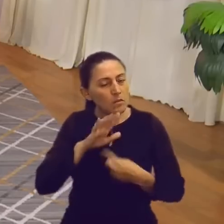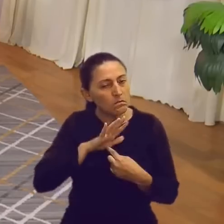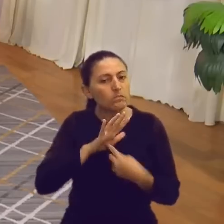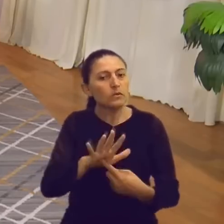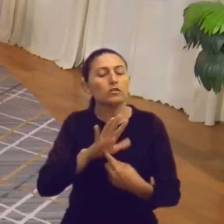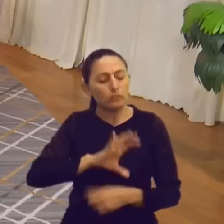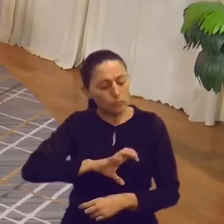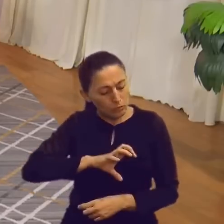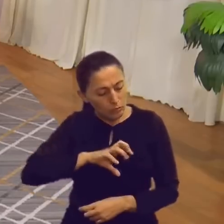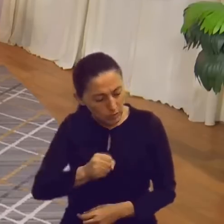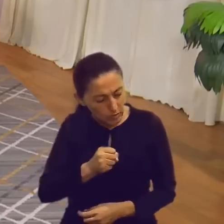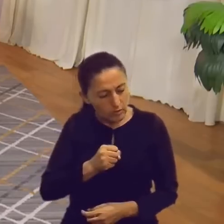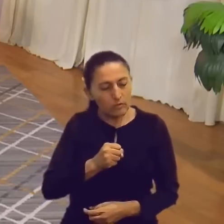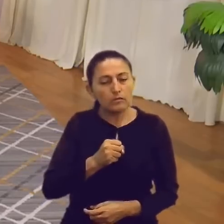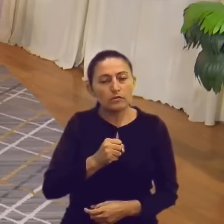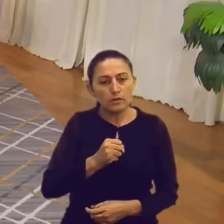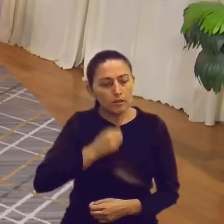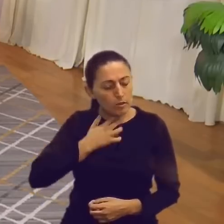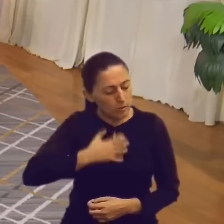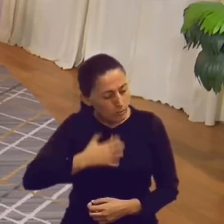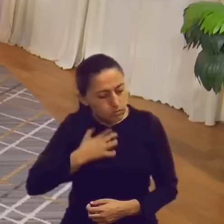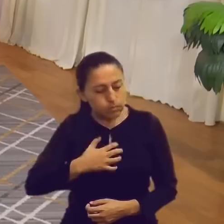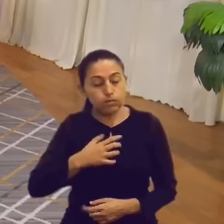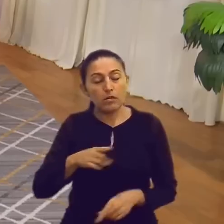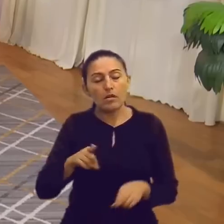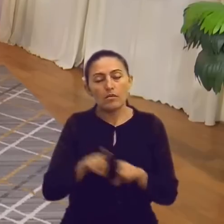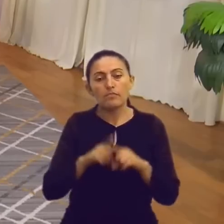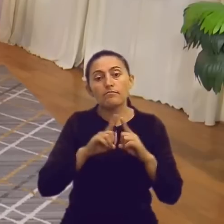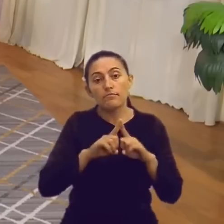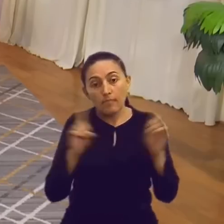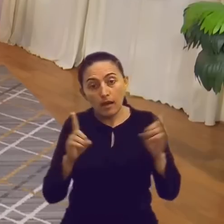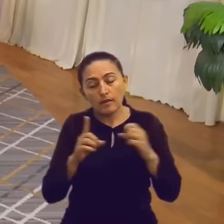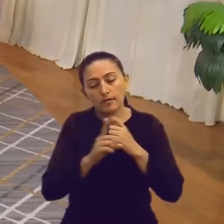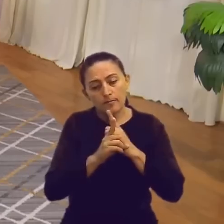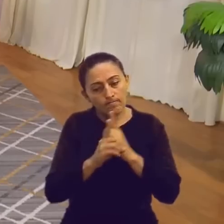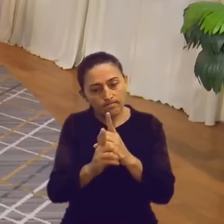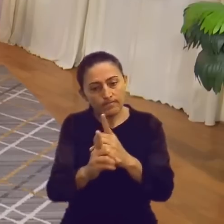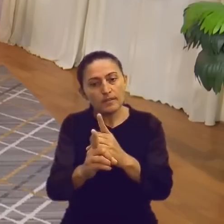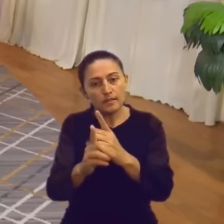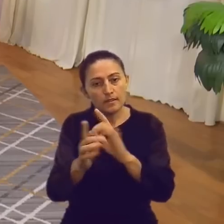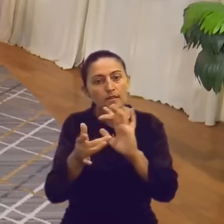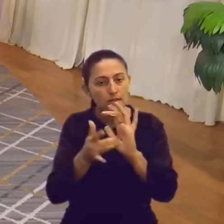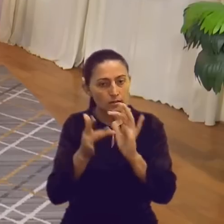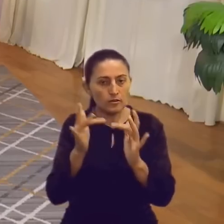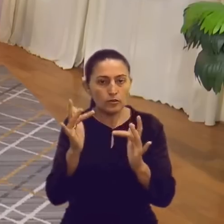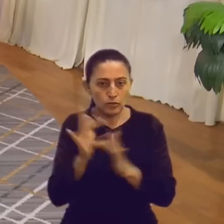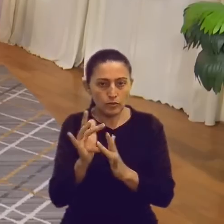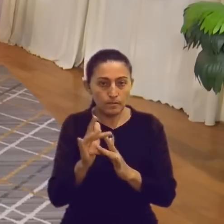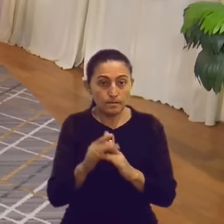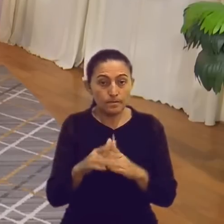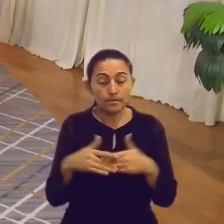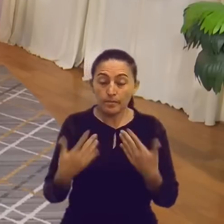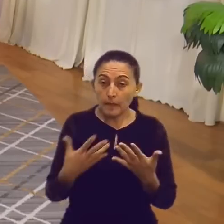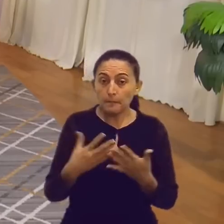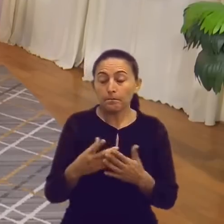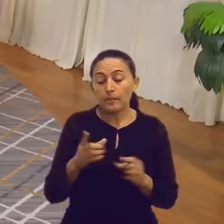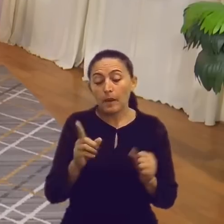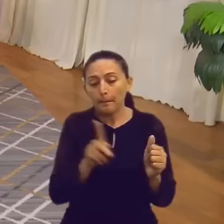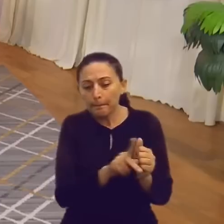raiva e mesmo seguindo a Jesus. Isso acontecia. Bom, Pedro ficou